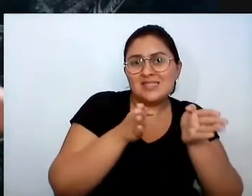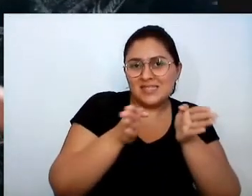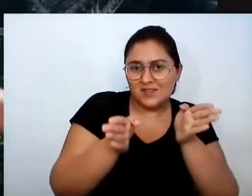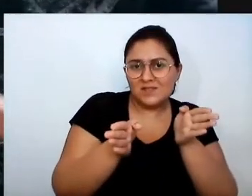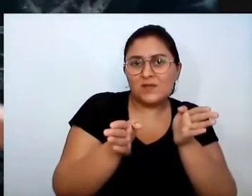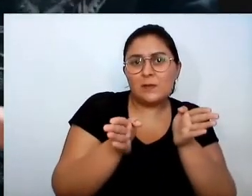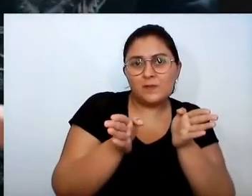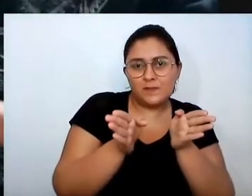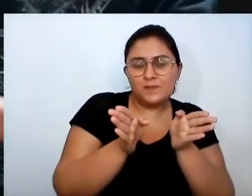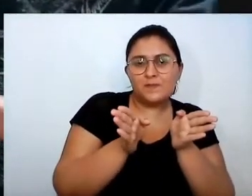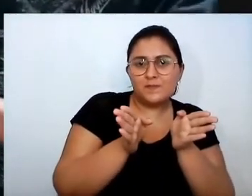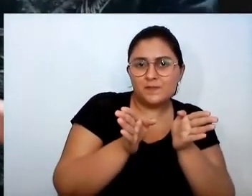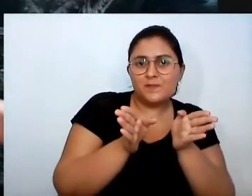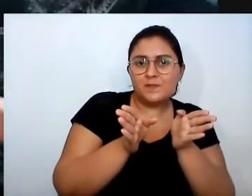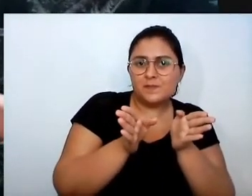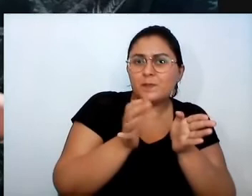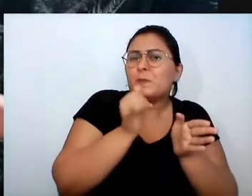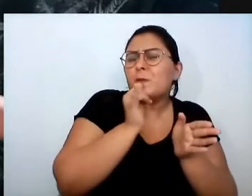Para o leitor compreender.